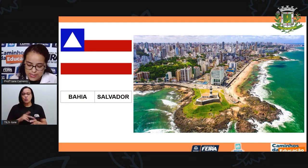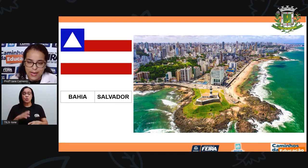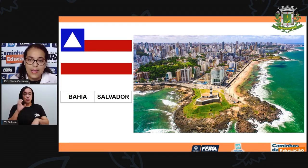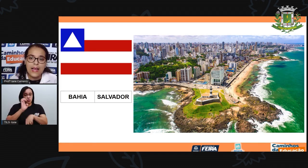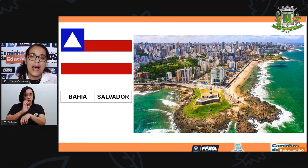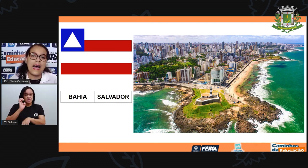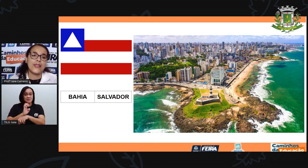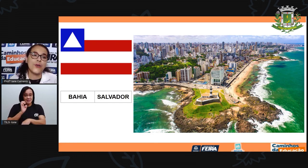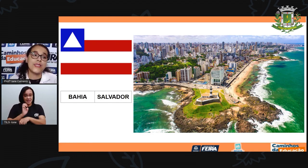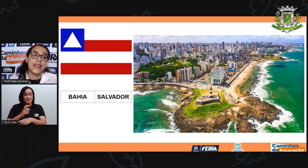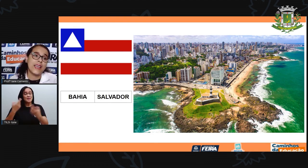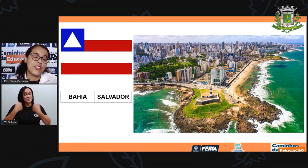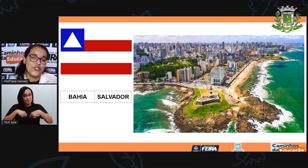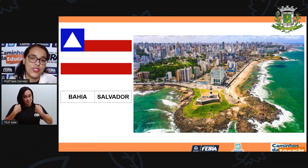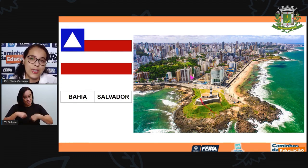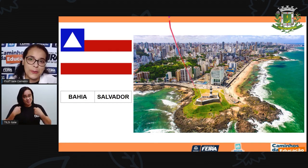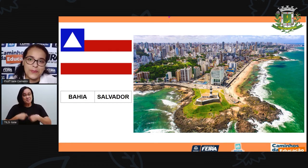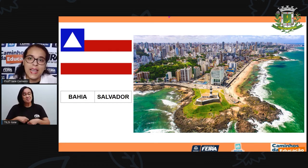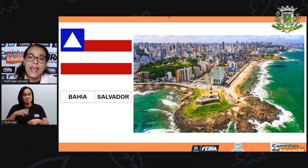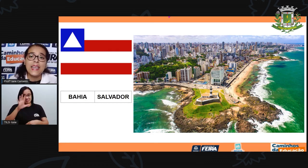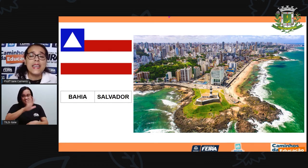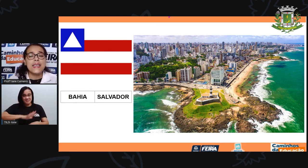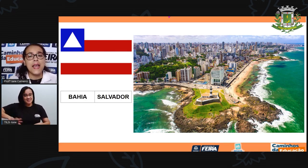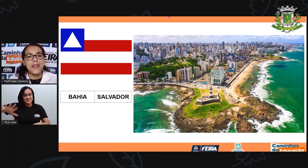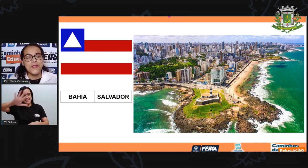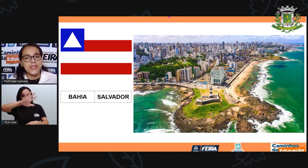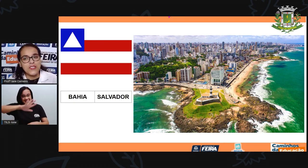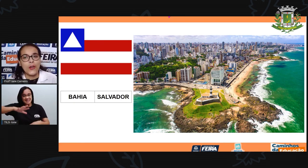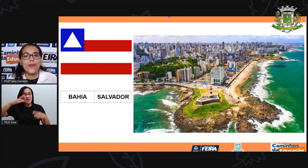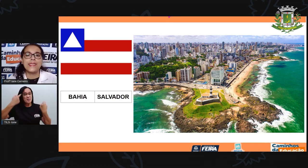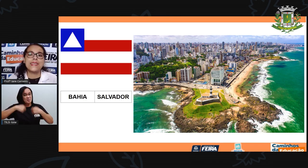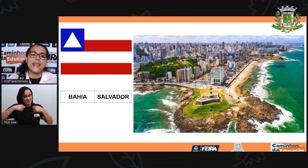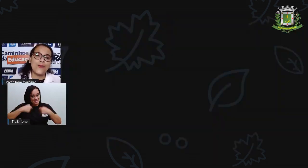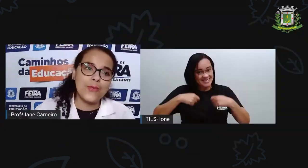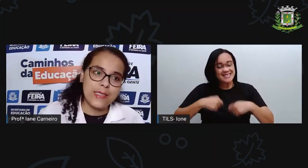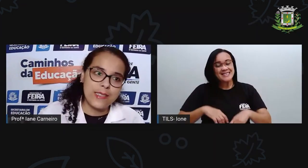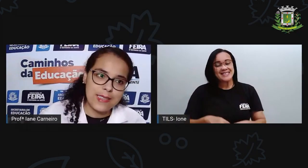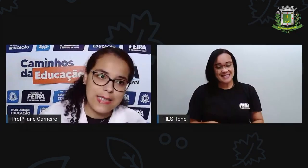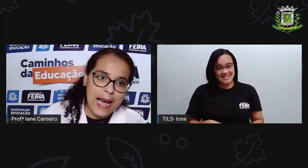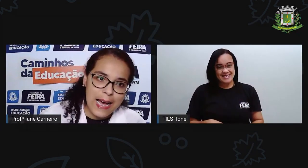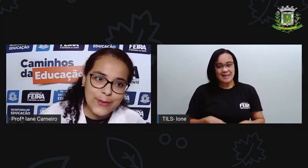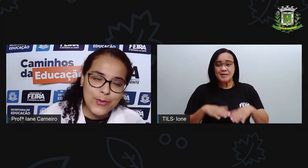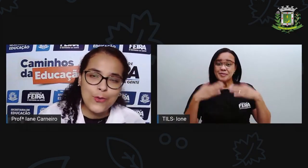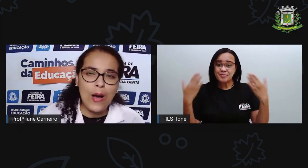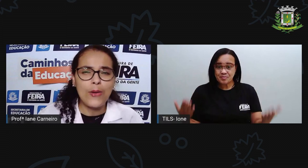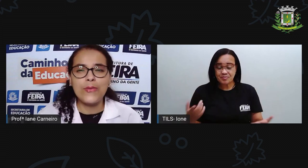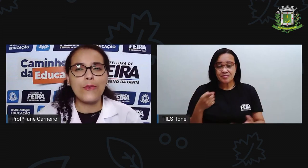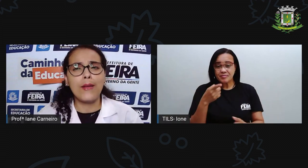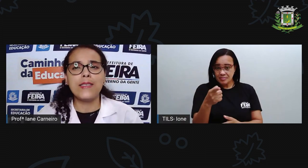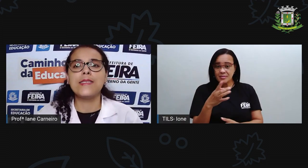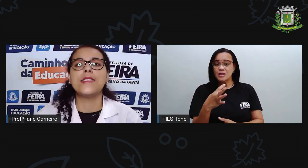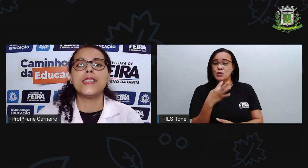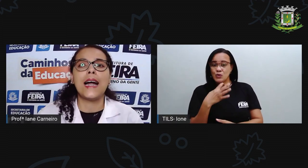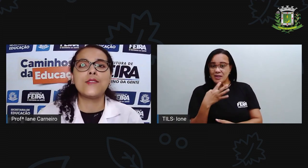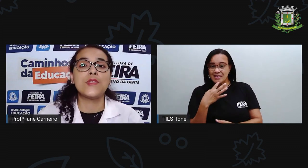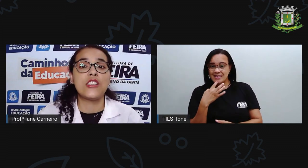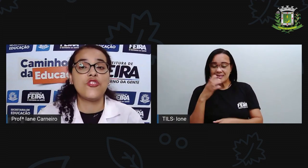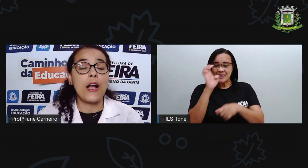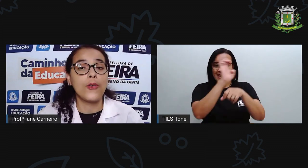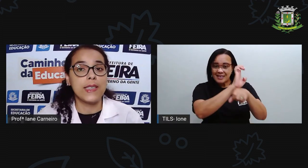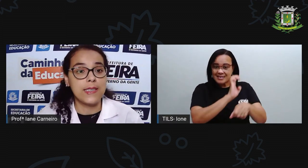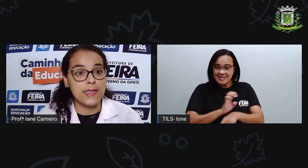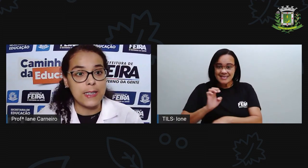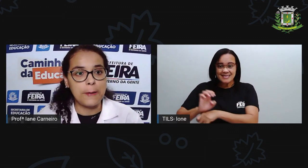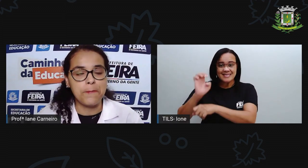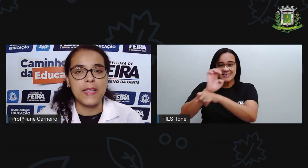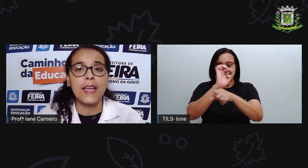valorizar a nossa região, né? E aí você já conhecia algum desses estados? Qual desses estados você